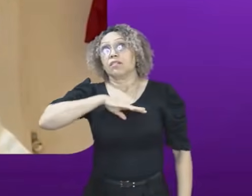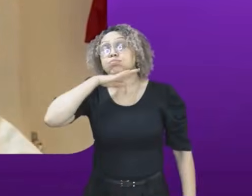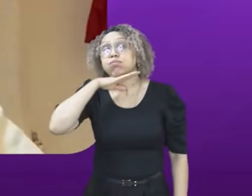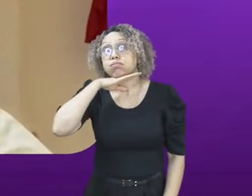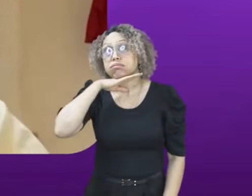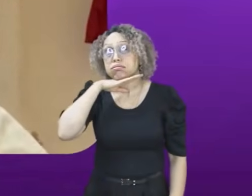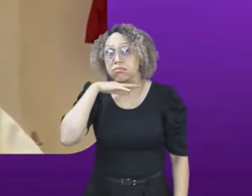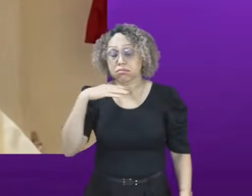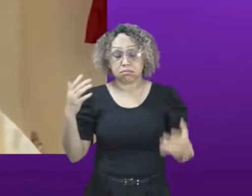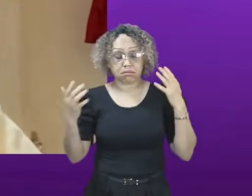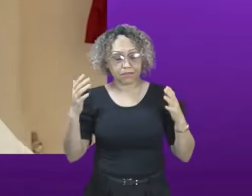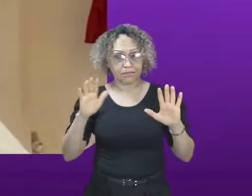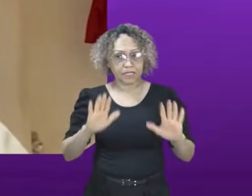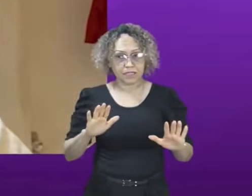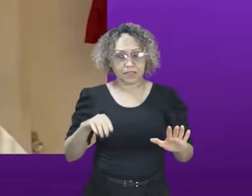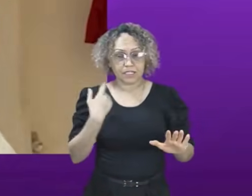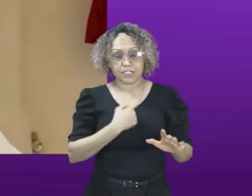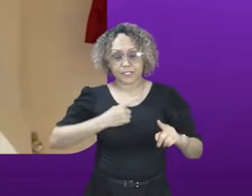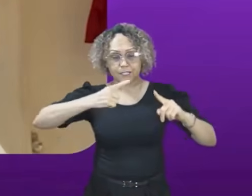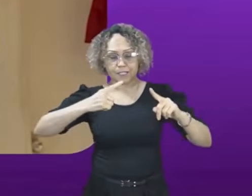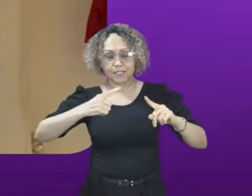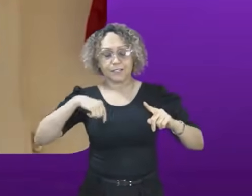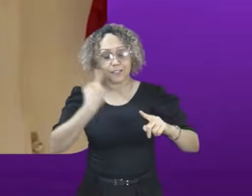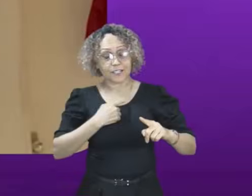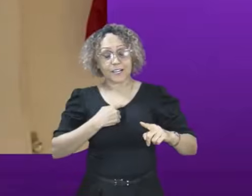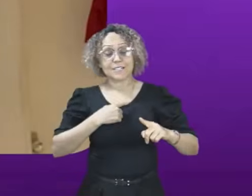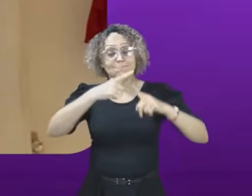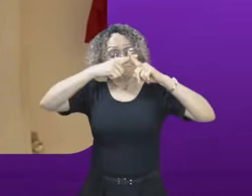gente quer disputar, ainda mais, quando a gente se inquieta e quer